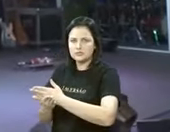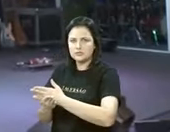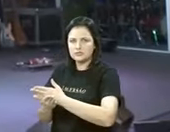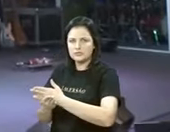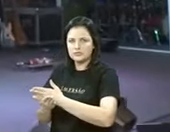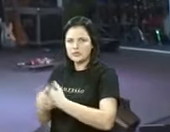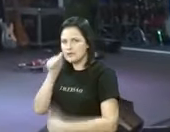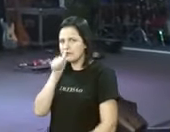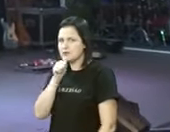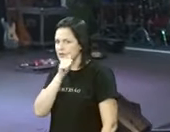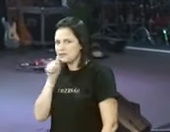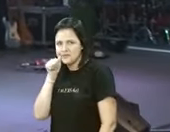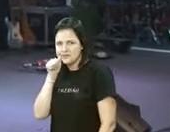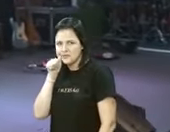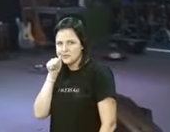Oferece ele para mim.